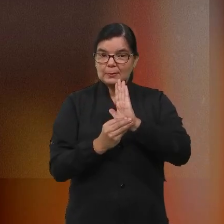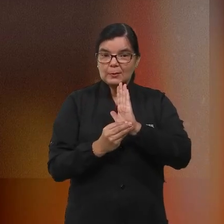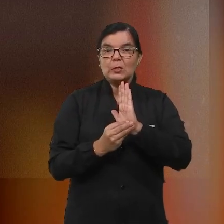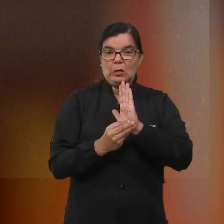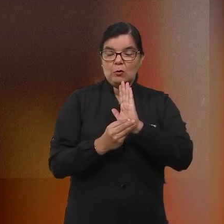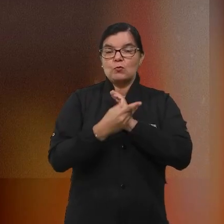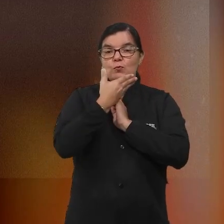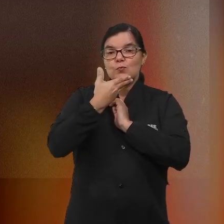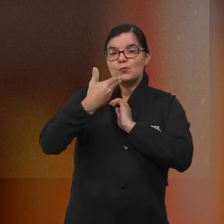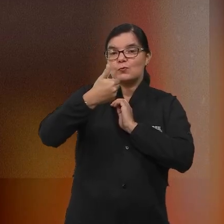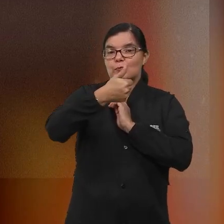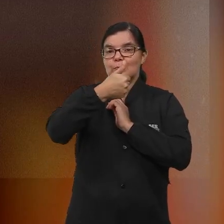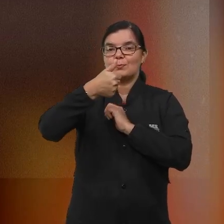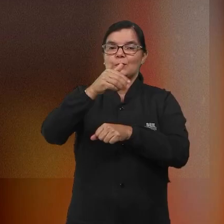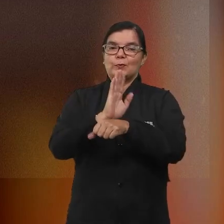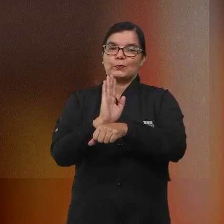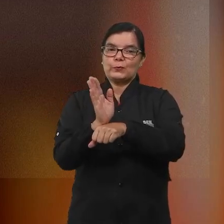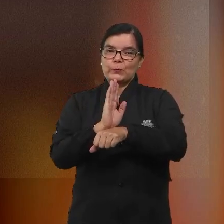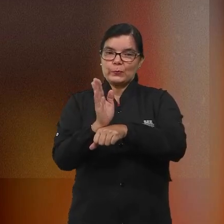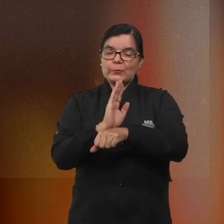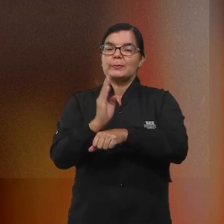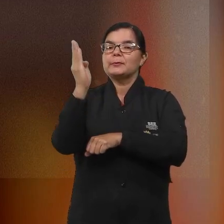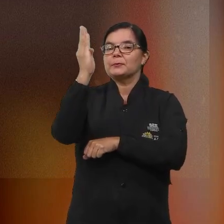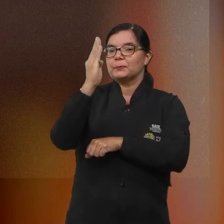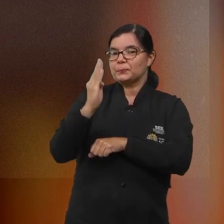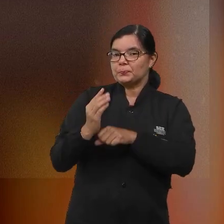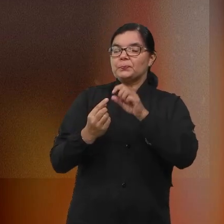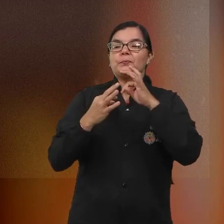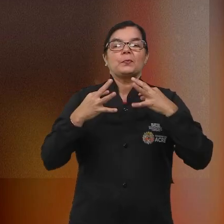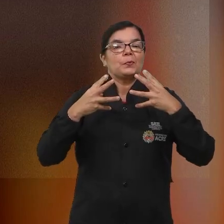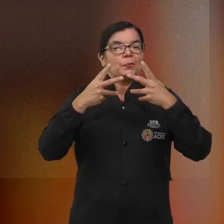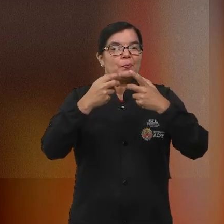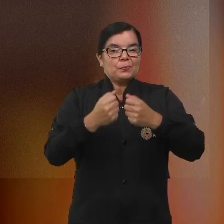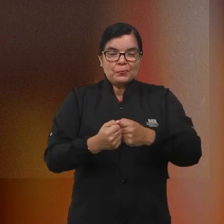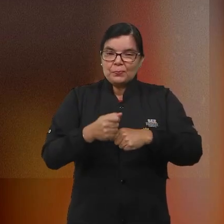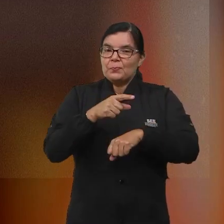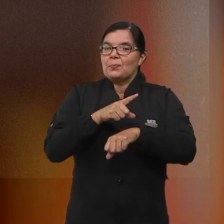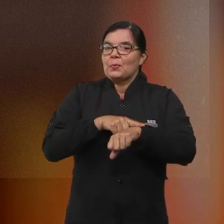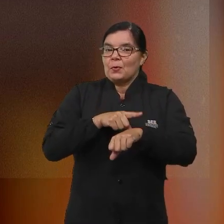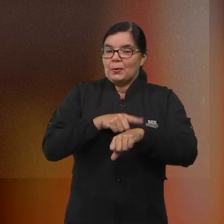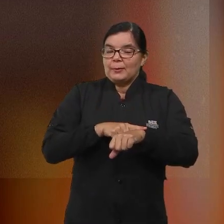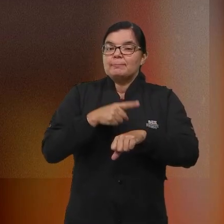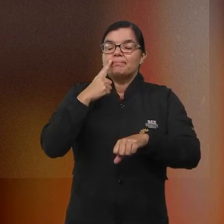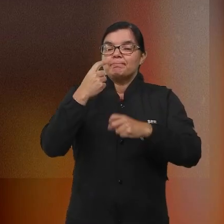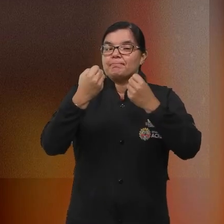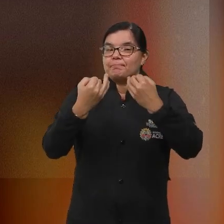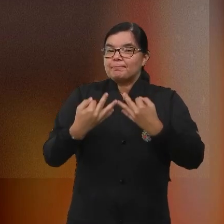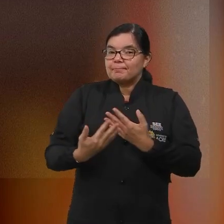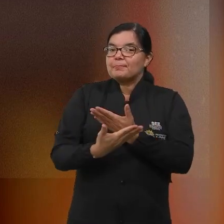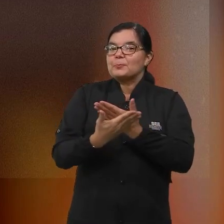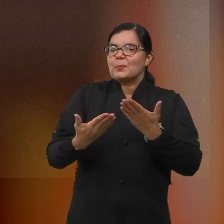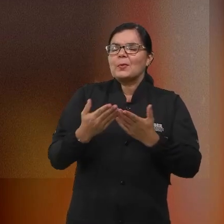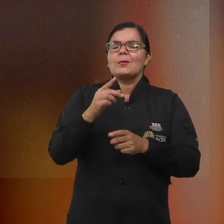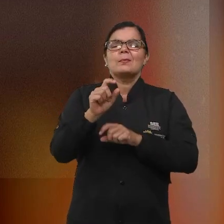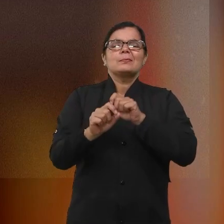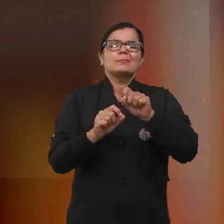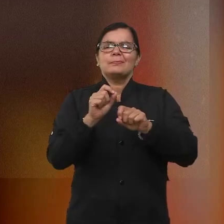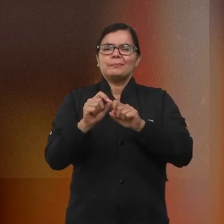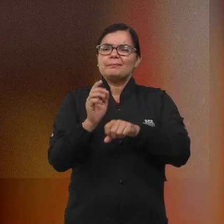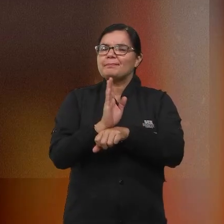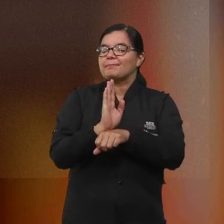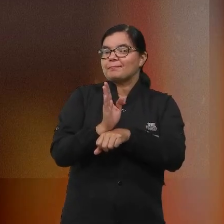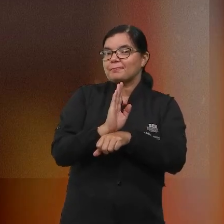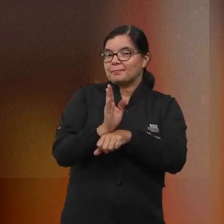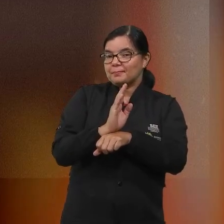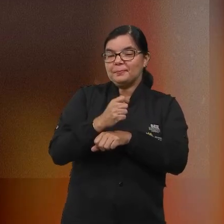listados como alguns dos melhores filmes brasileiros de todos os tempos. Mas eu quero ainda falar para você o que foi esse cinema